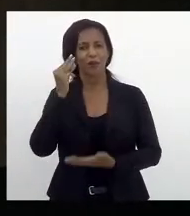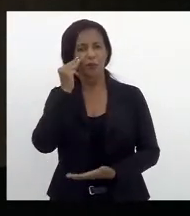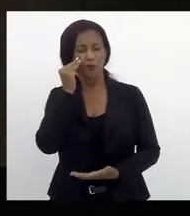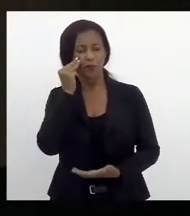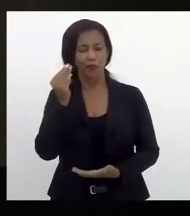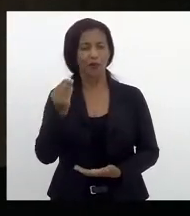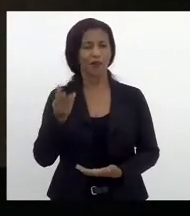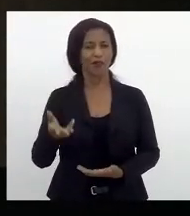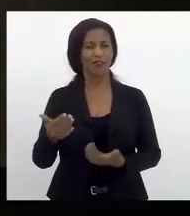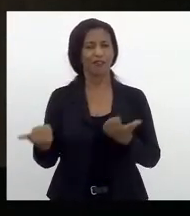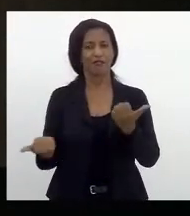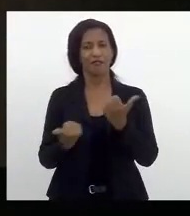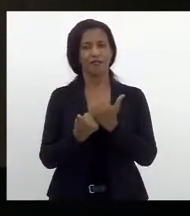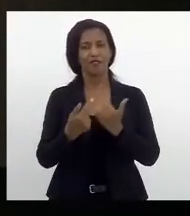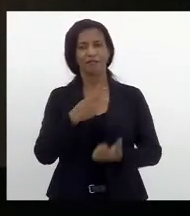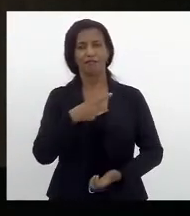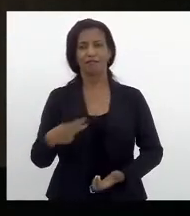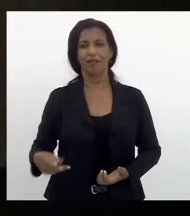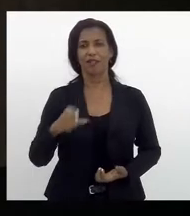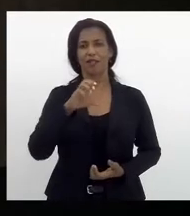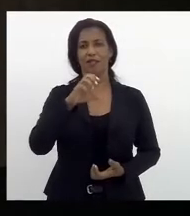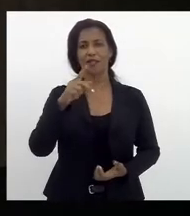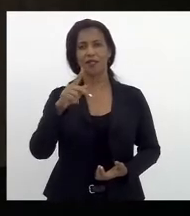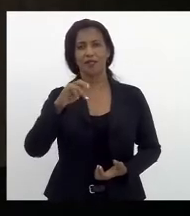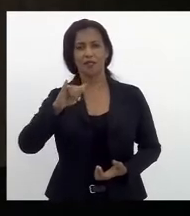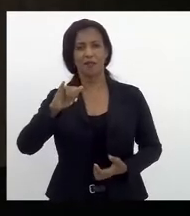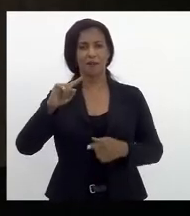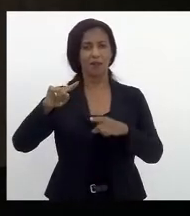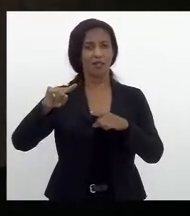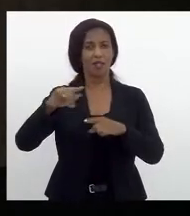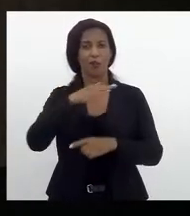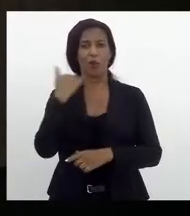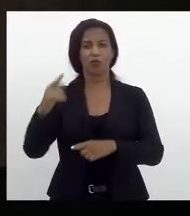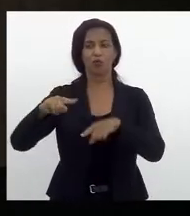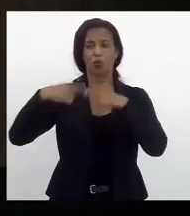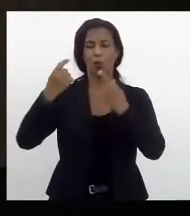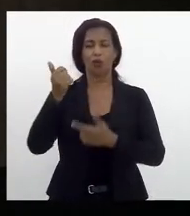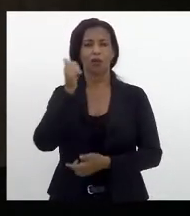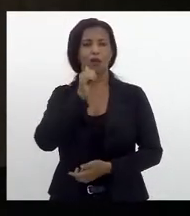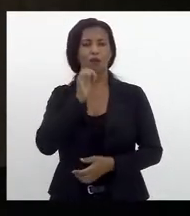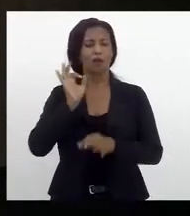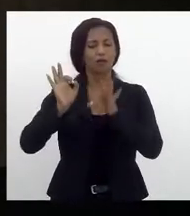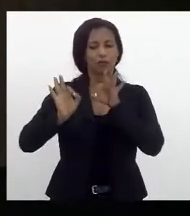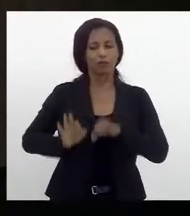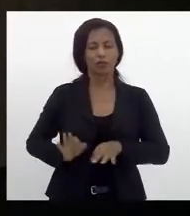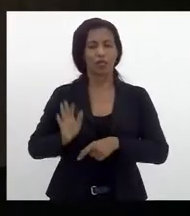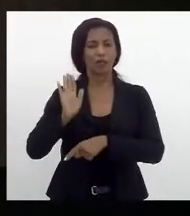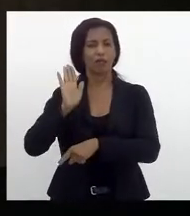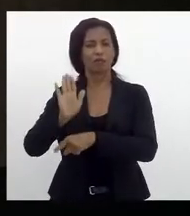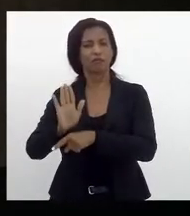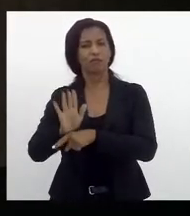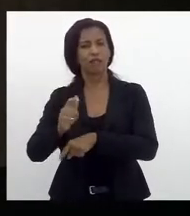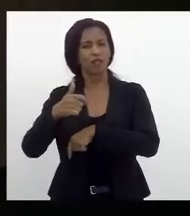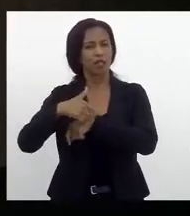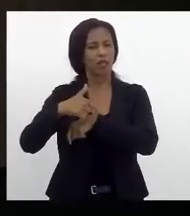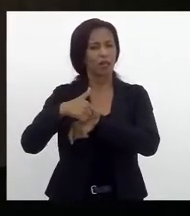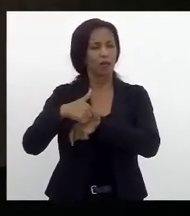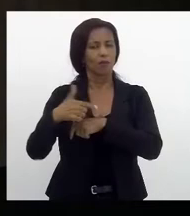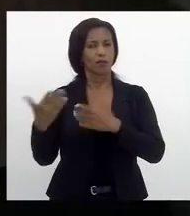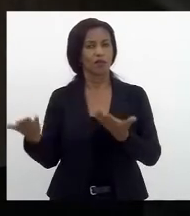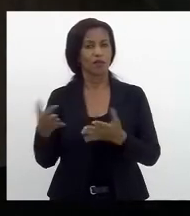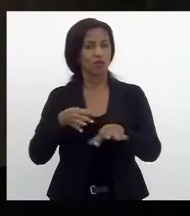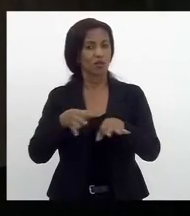foi vice-presidente da CPI do feminicídio. Por certo, da forma que contribuiu naquele momento,